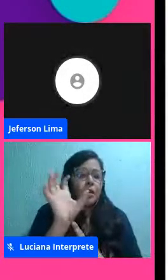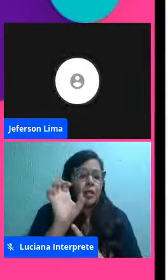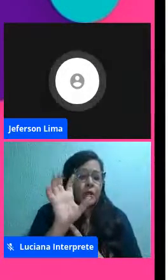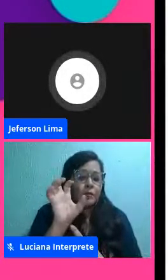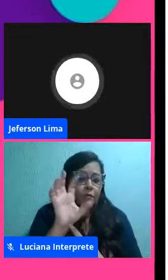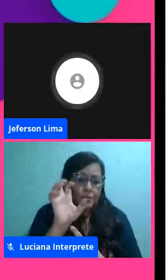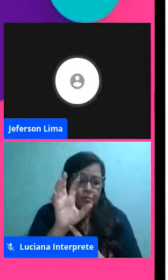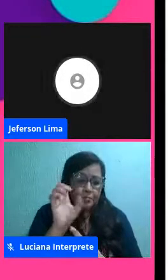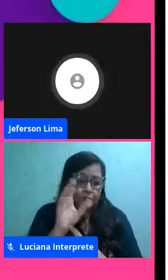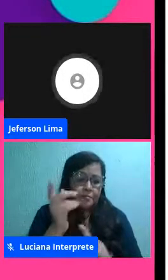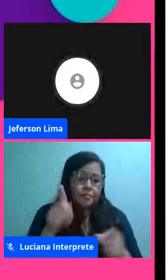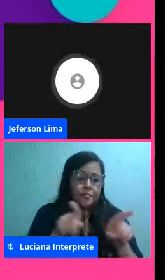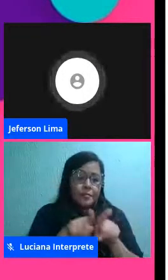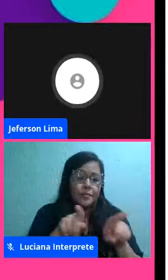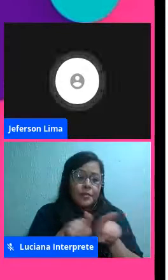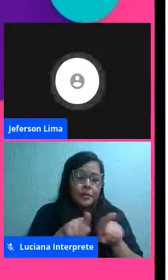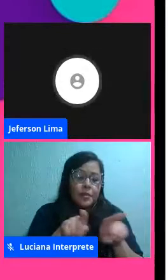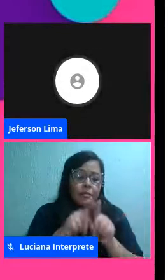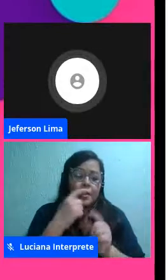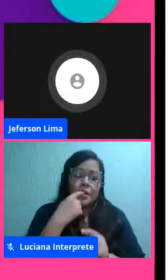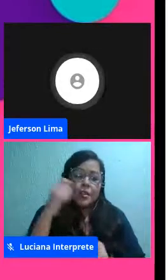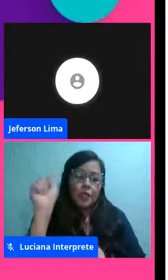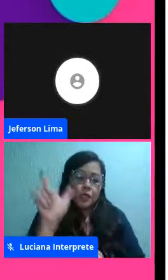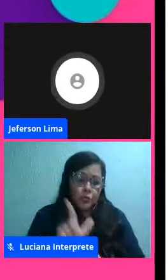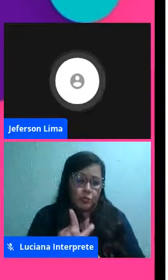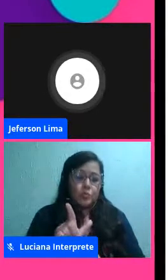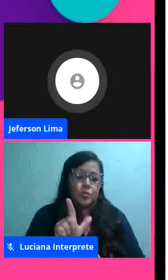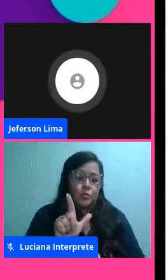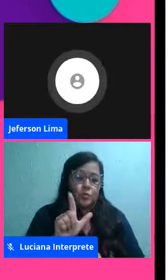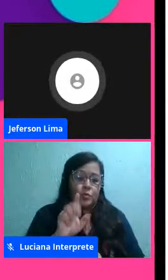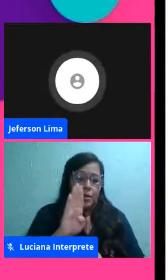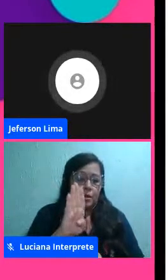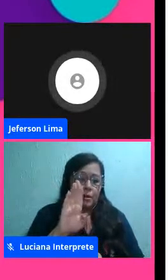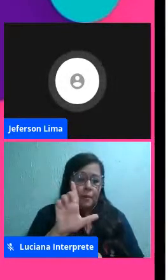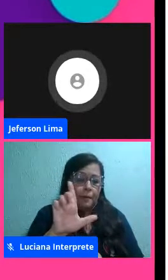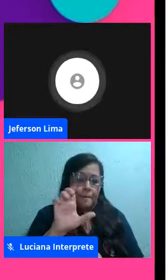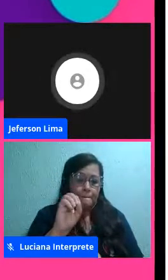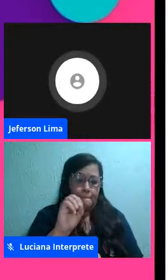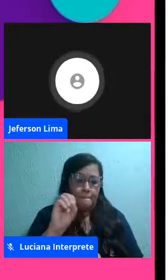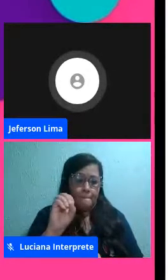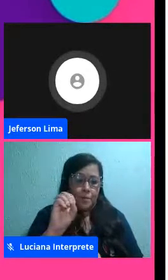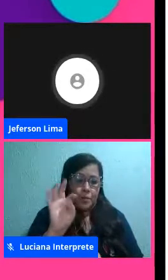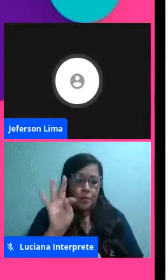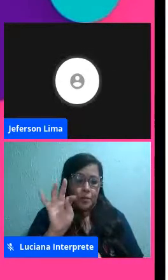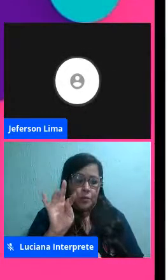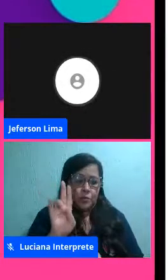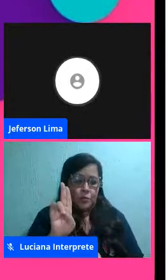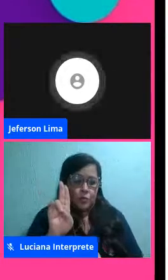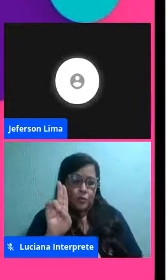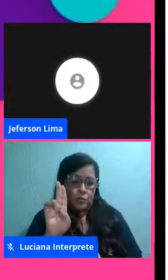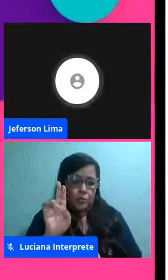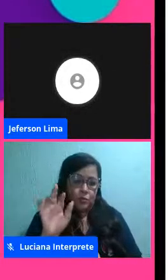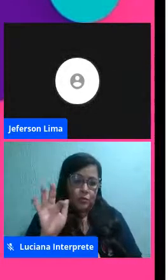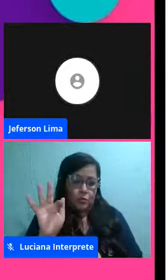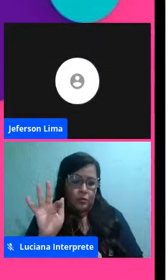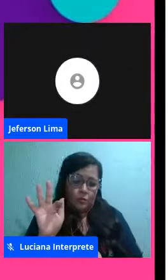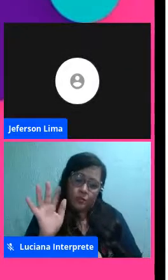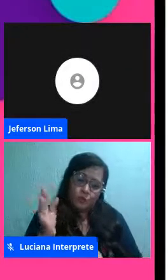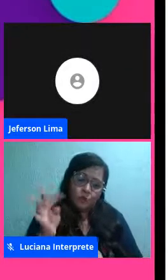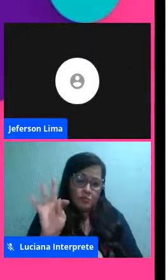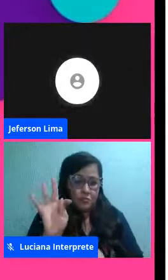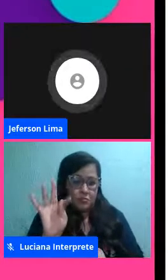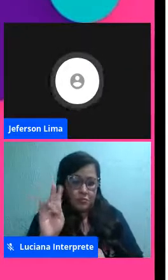802.11, né, e o Bluetooth, né, na sua versão 4.2 aí, não lembro, mas acho que ele aceita Low Energy, né, o BLE, né, e algum outro recurso aí